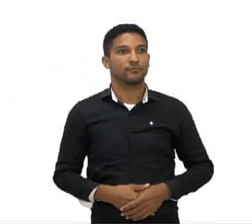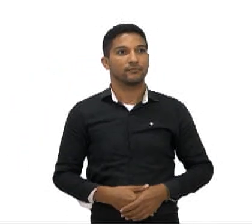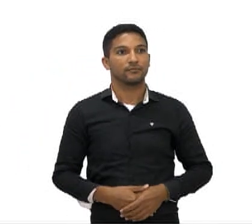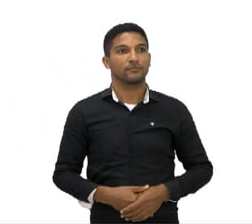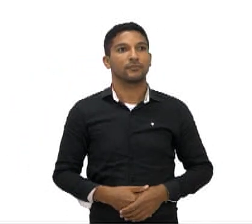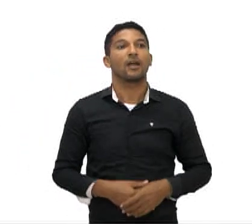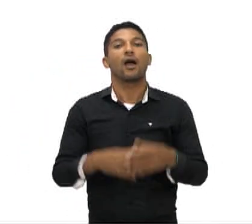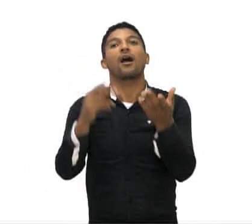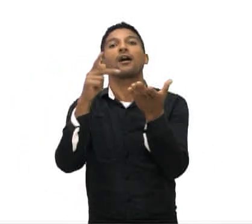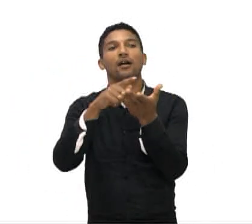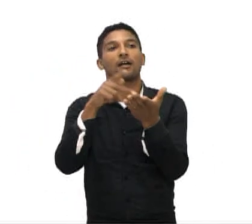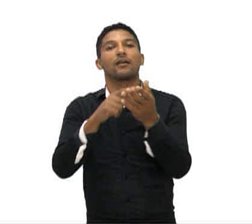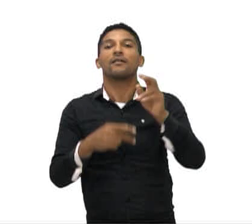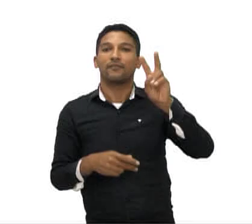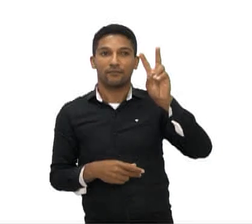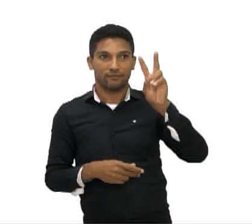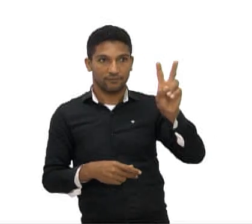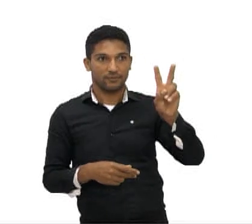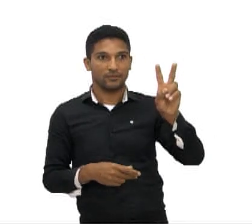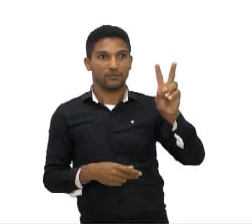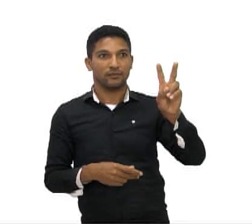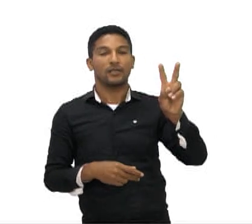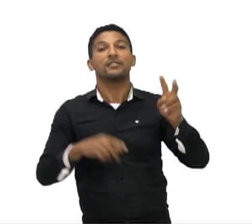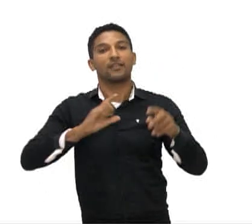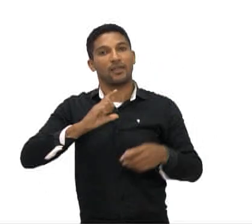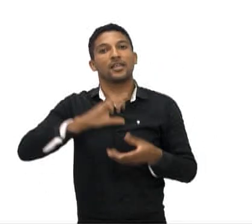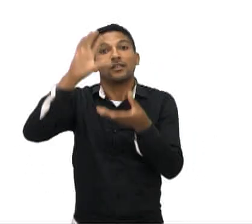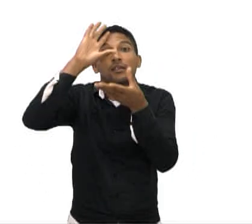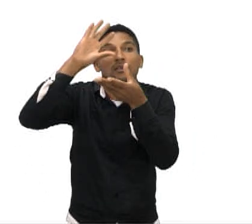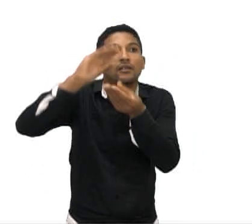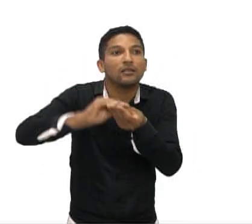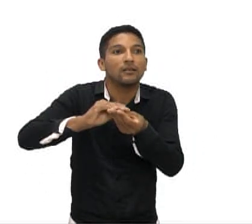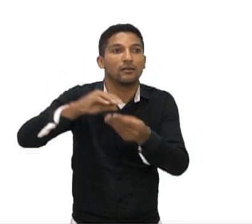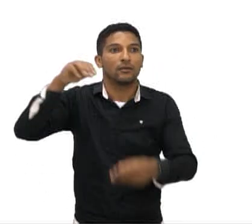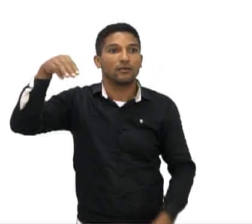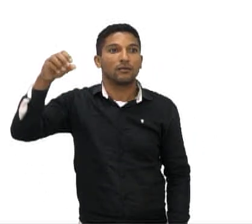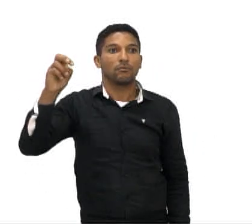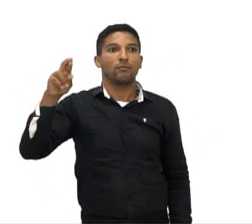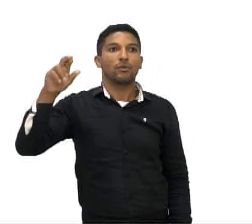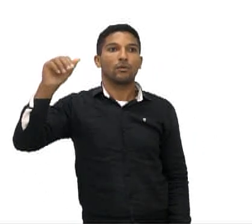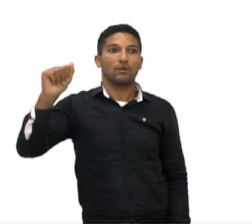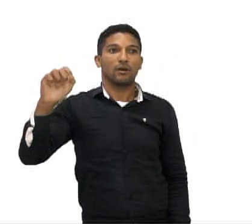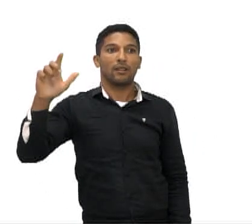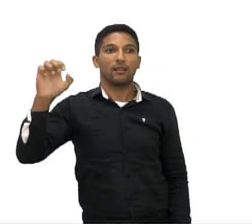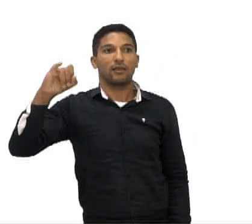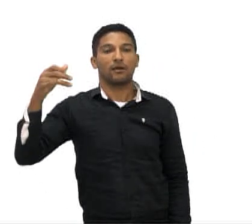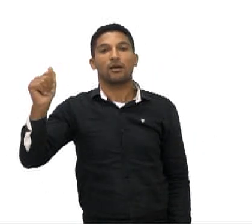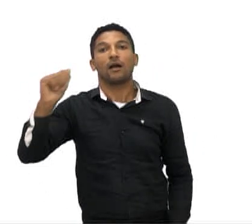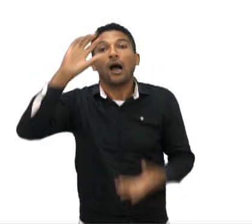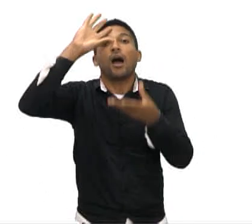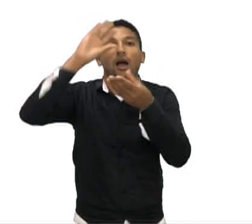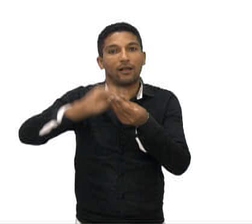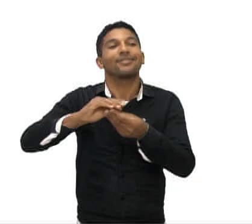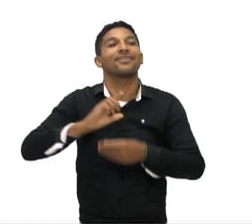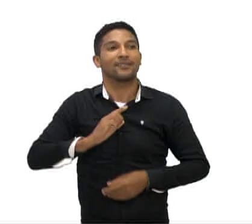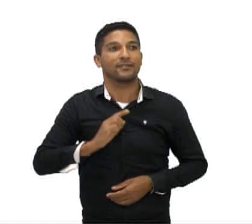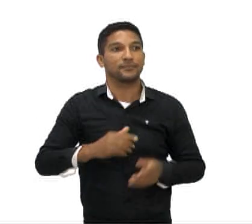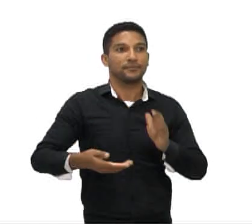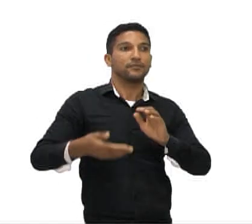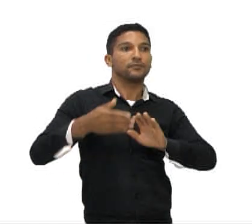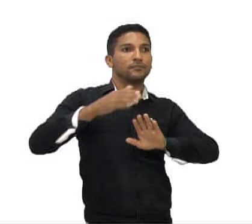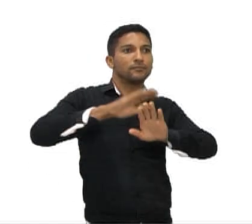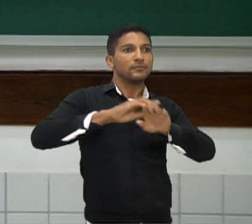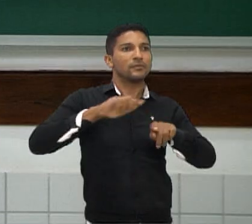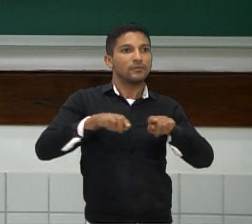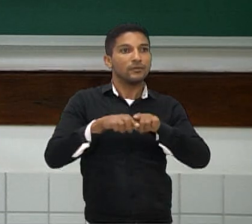Exactamente. La historia presenta una introducción, un desarrollo y una conclusión. Verdadero.